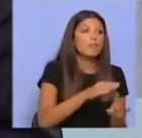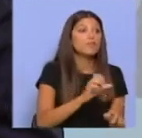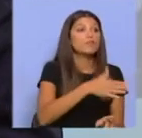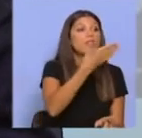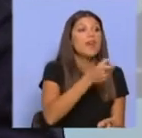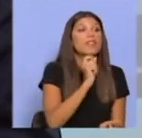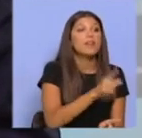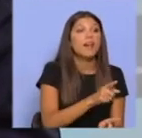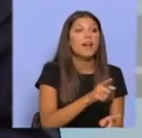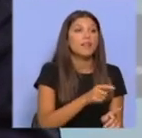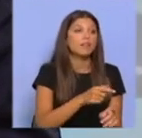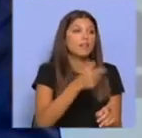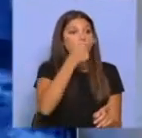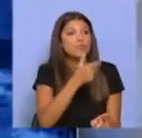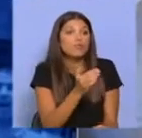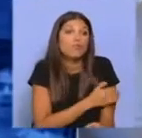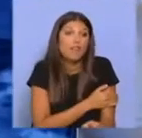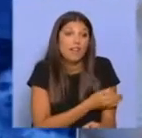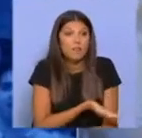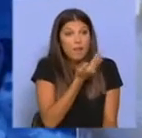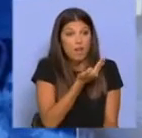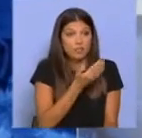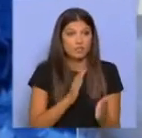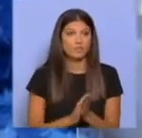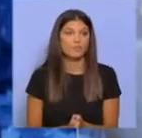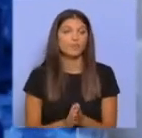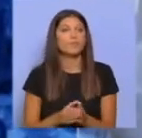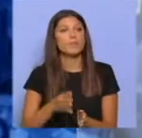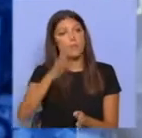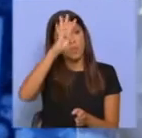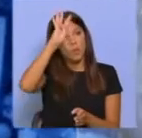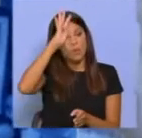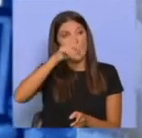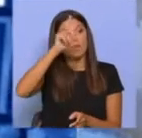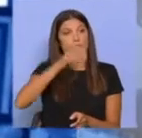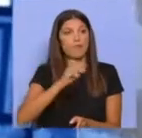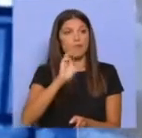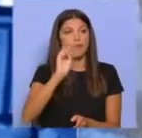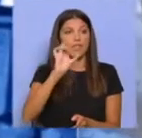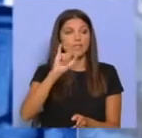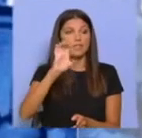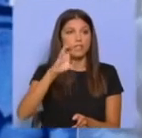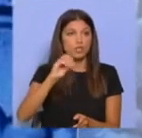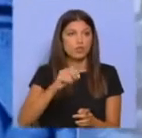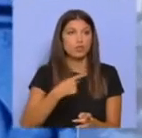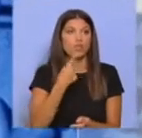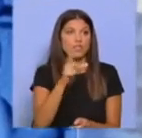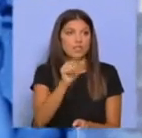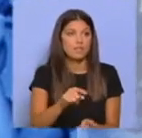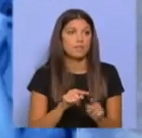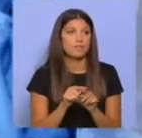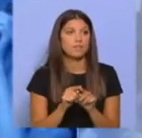vulneráveis em cada um dos países. O Papa Francisco também já o tem sublinhado diversas vezes, esta necessidade de um